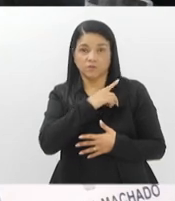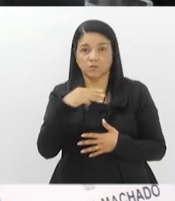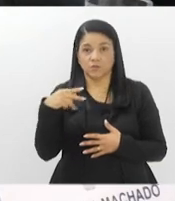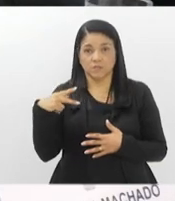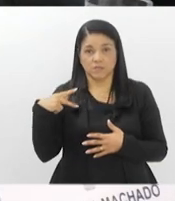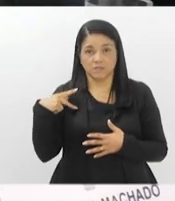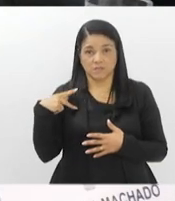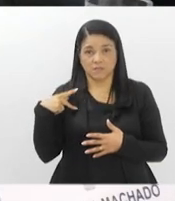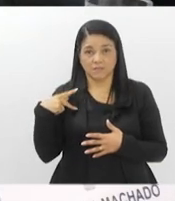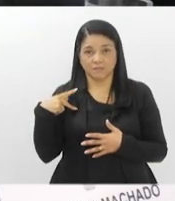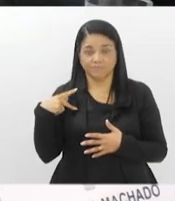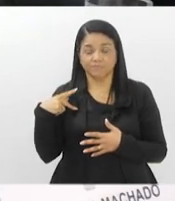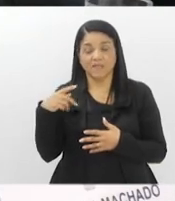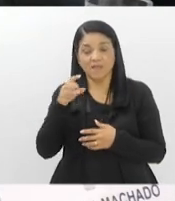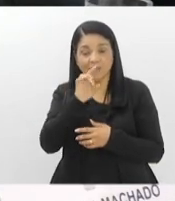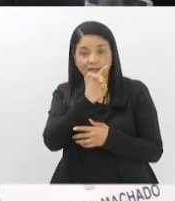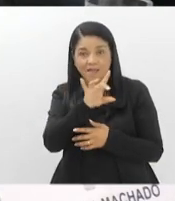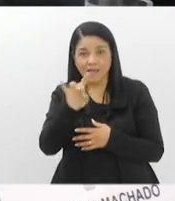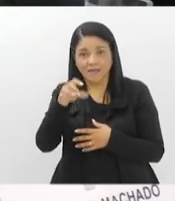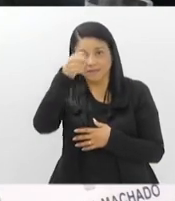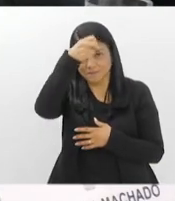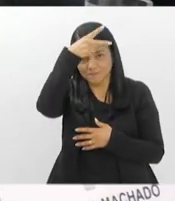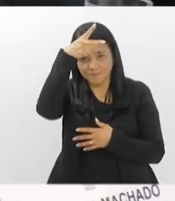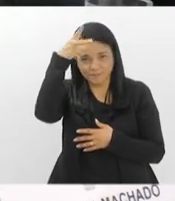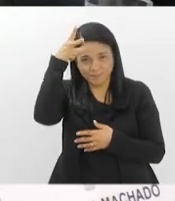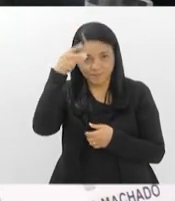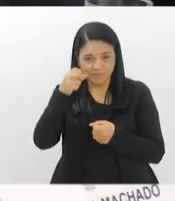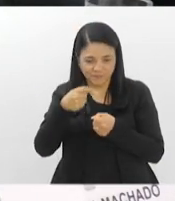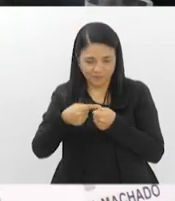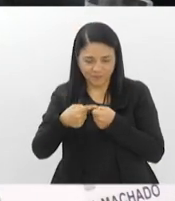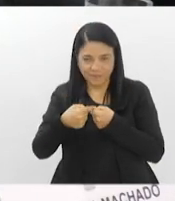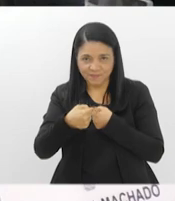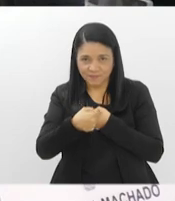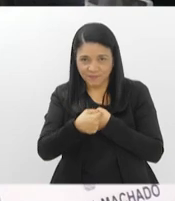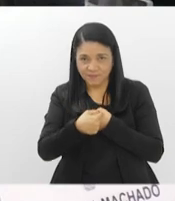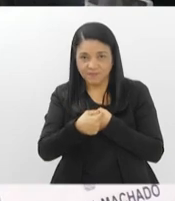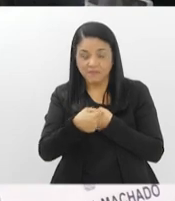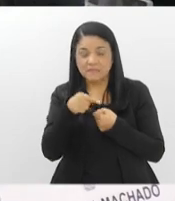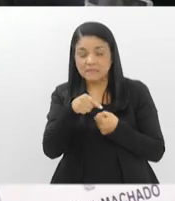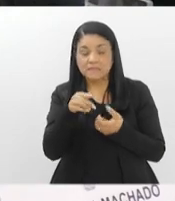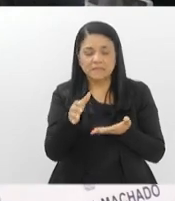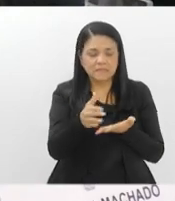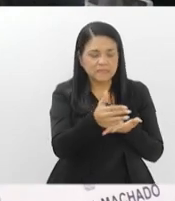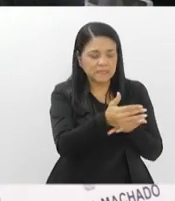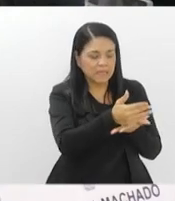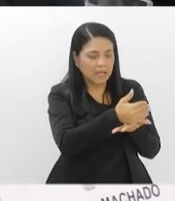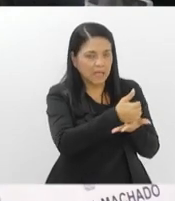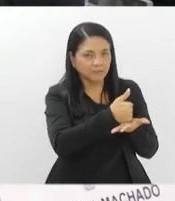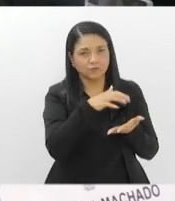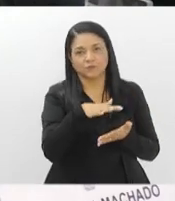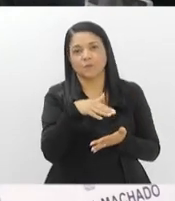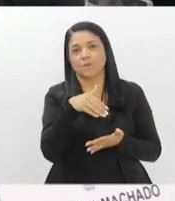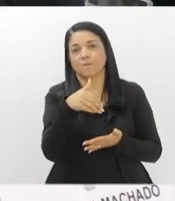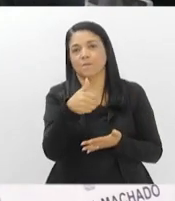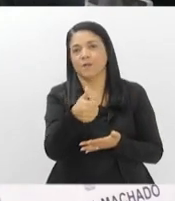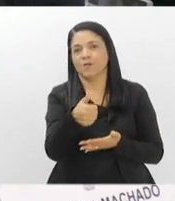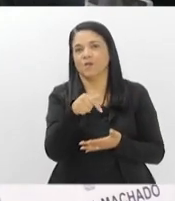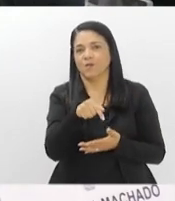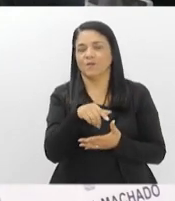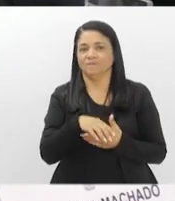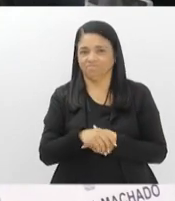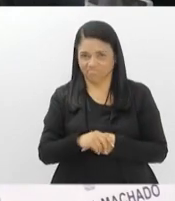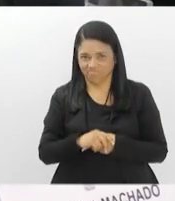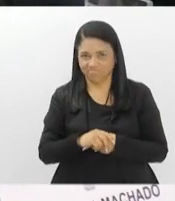existentes nos municípios porque eles têm um dados melhores acerca disso